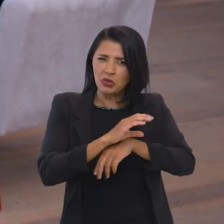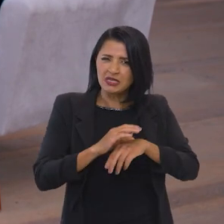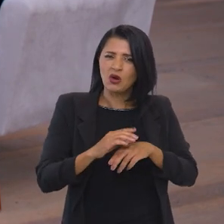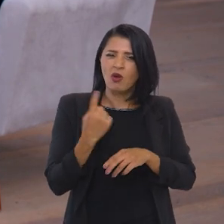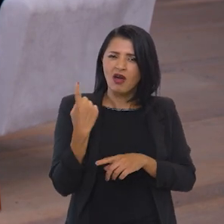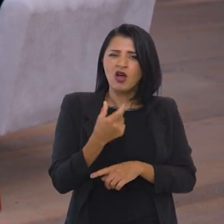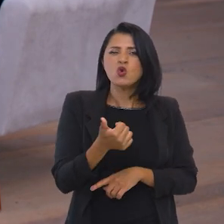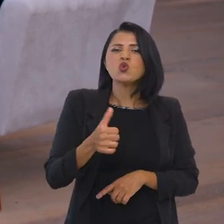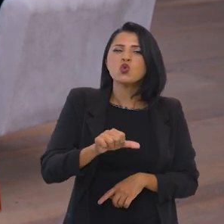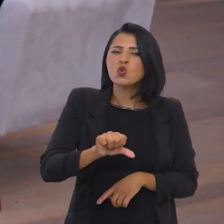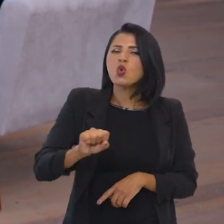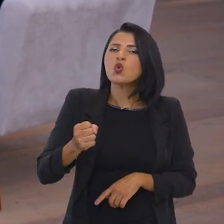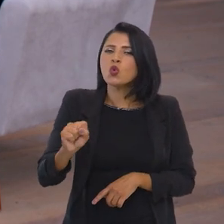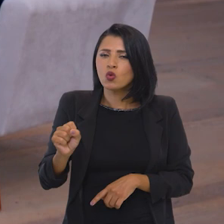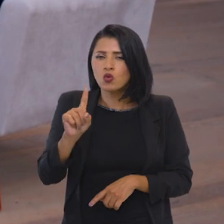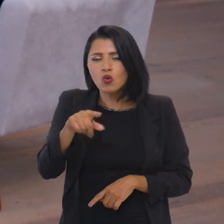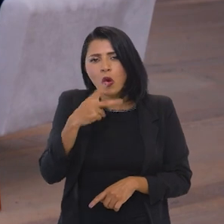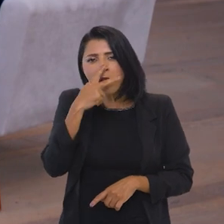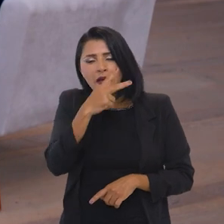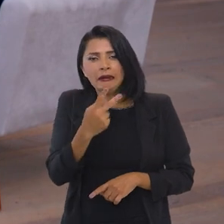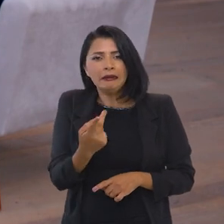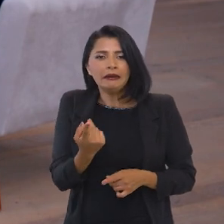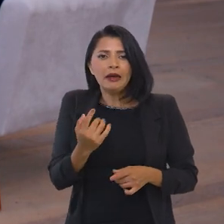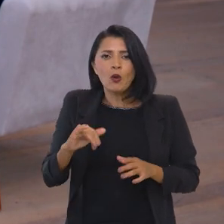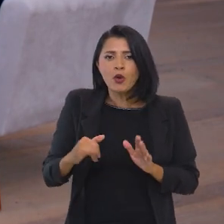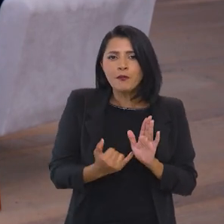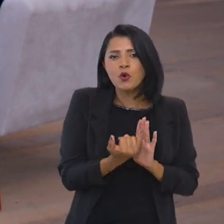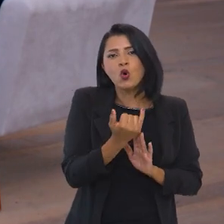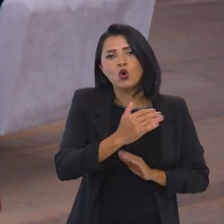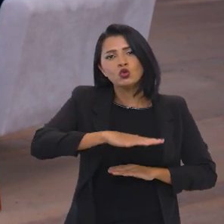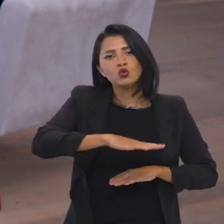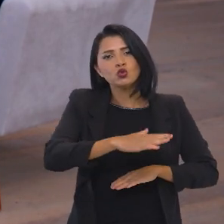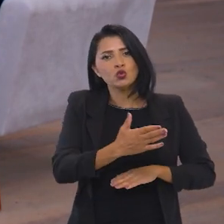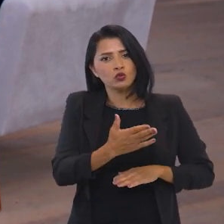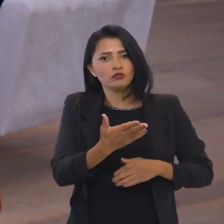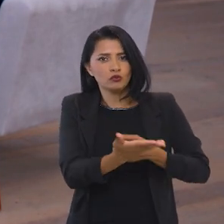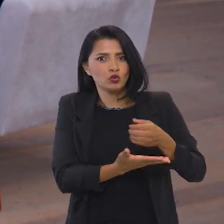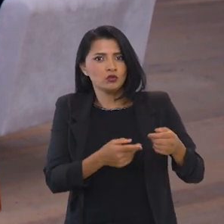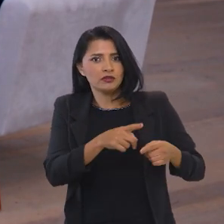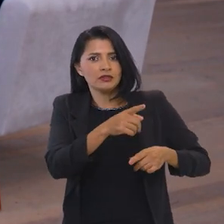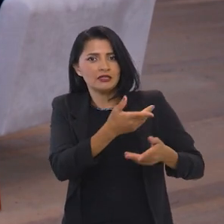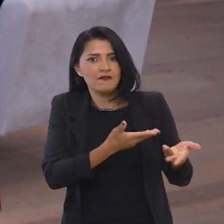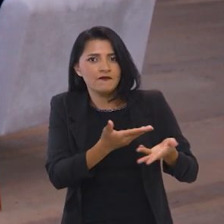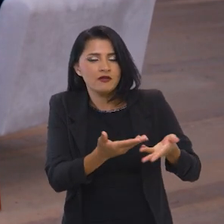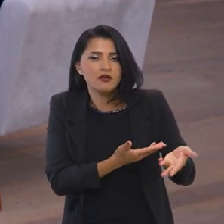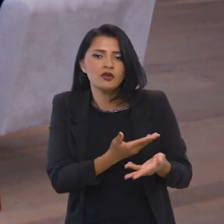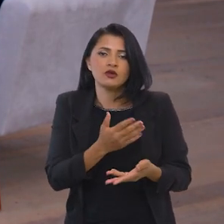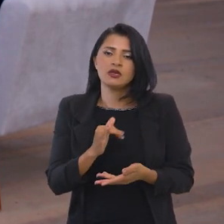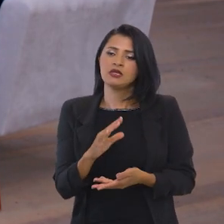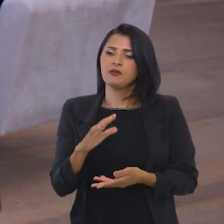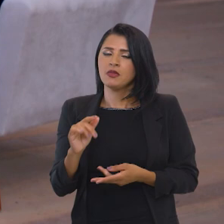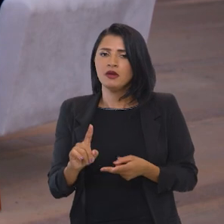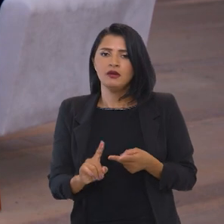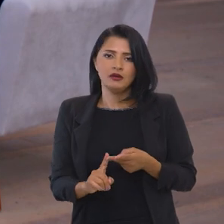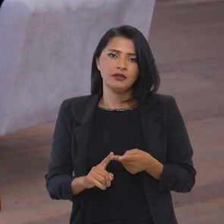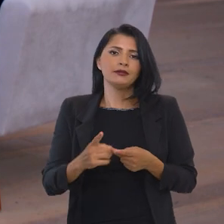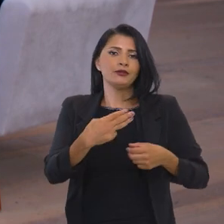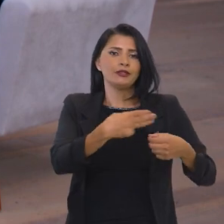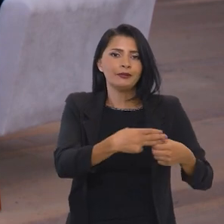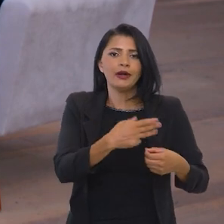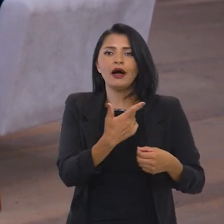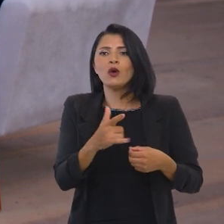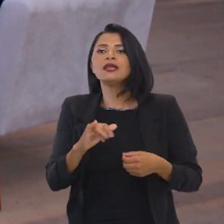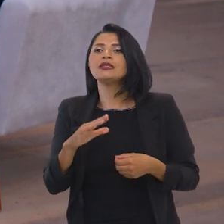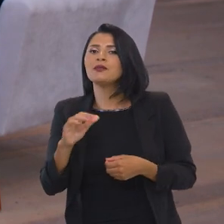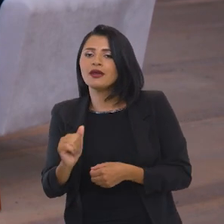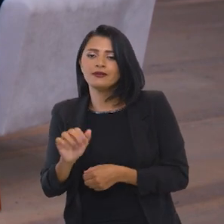88 ali da Constituição, né? É muito parecido, é muito parecido. O Imposto sobre Serviços é estadual, exatamente. O ICMS é... Imposto sobre